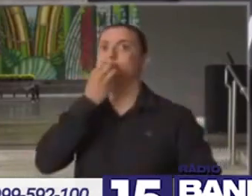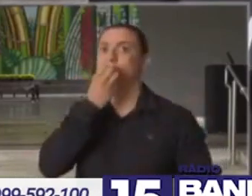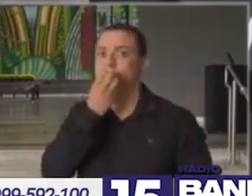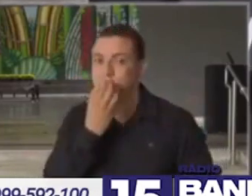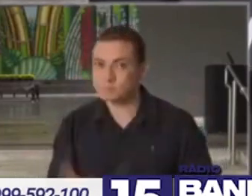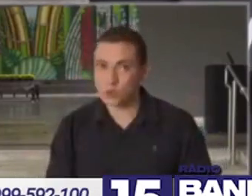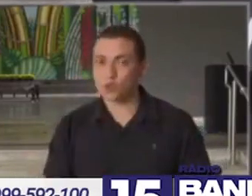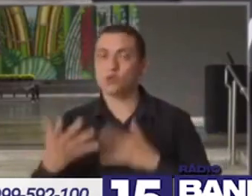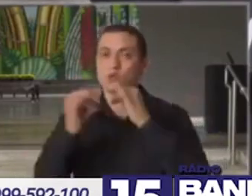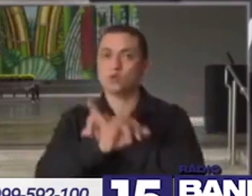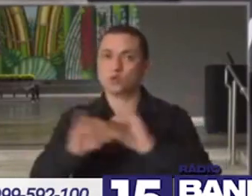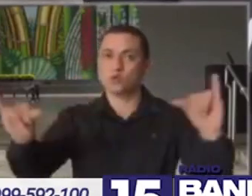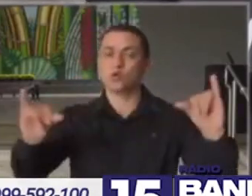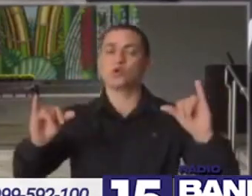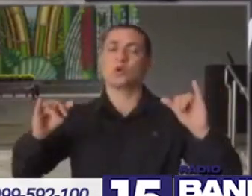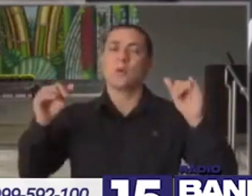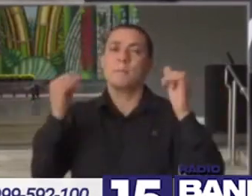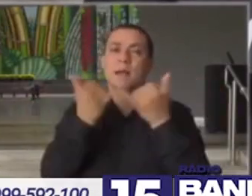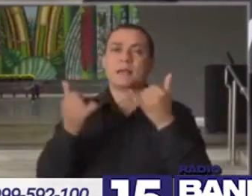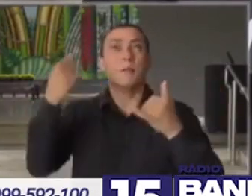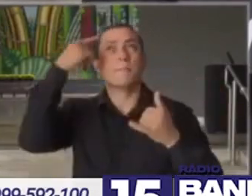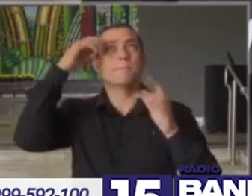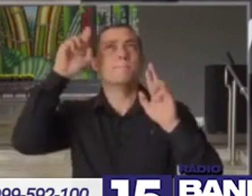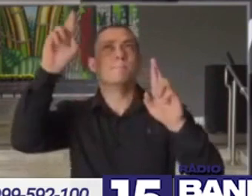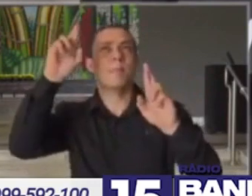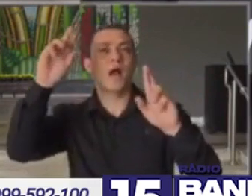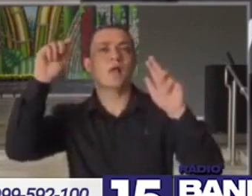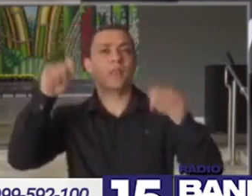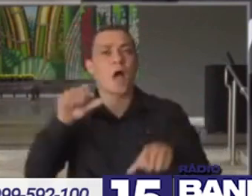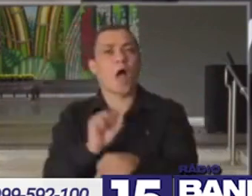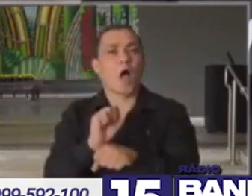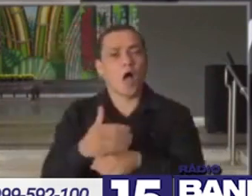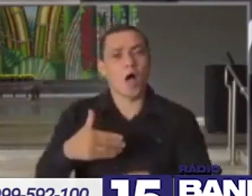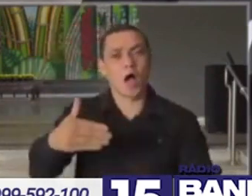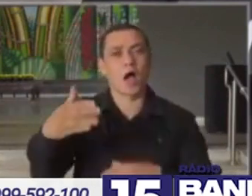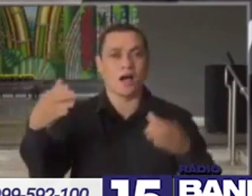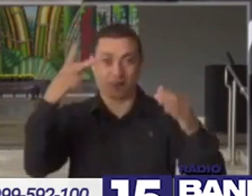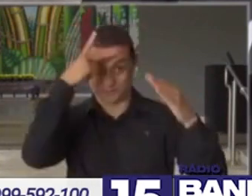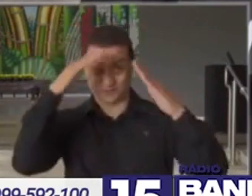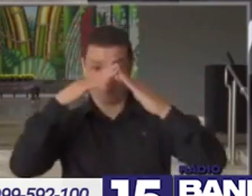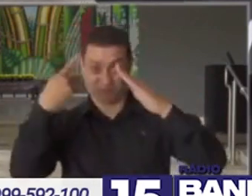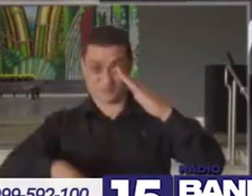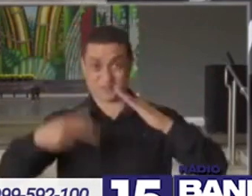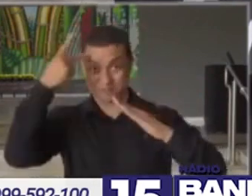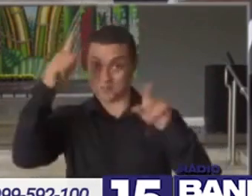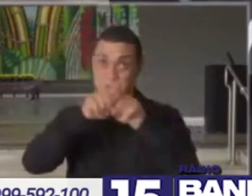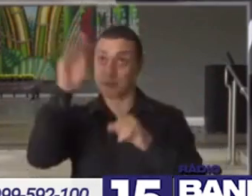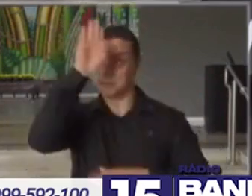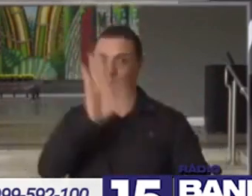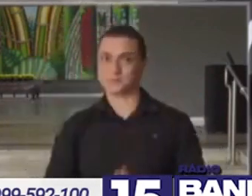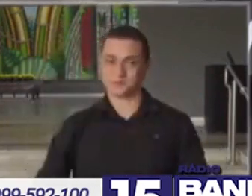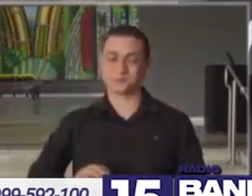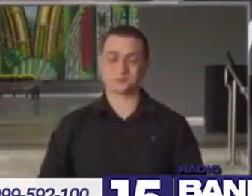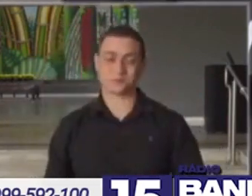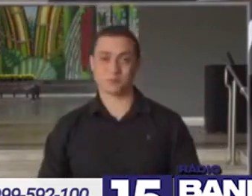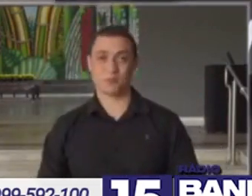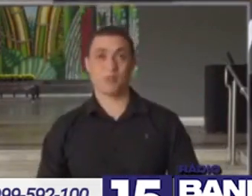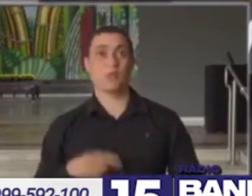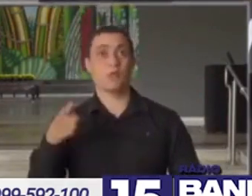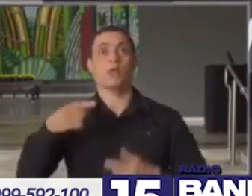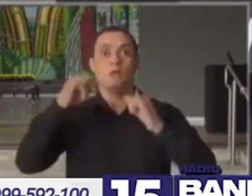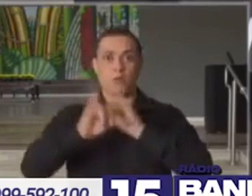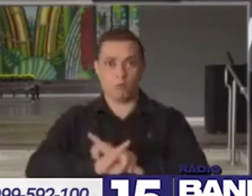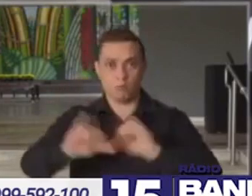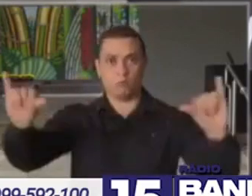a tantas tristezas e tantas perdas de vidas e de pessoas que estão sendo tratadas pela